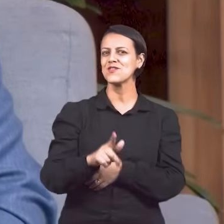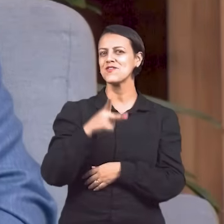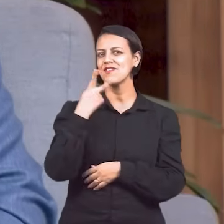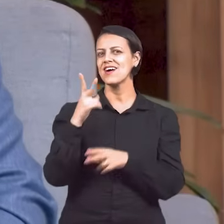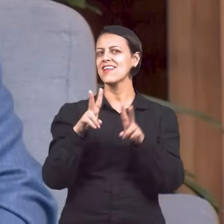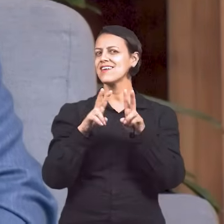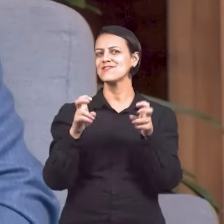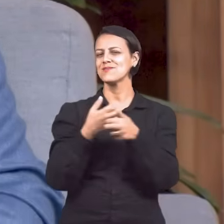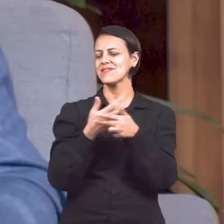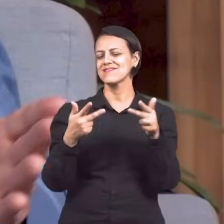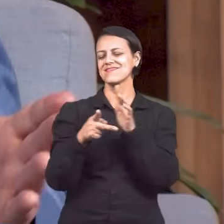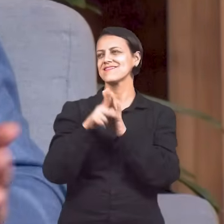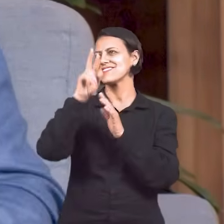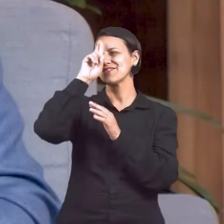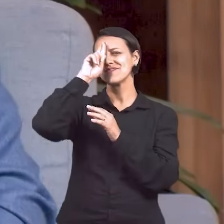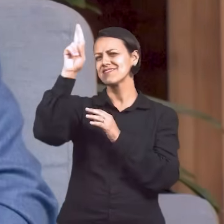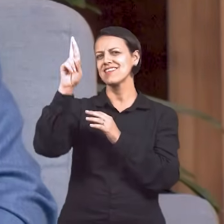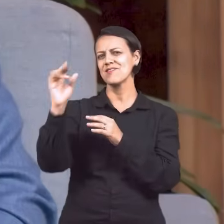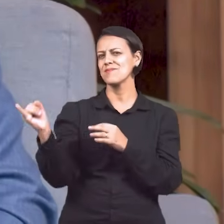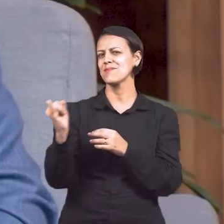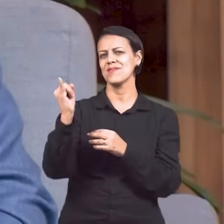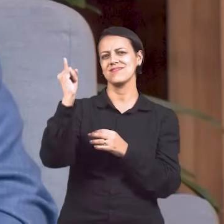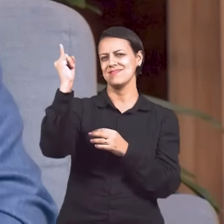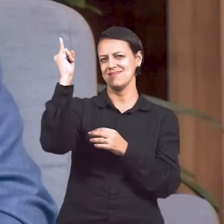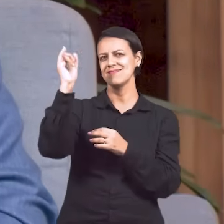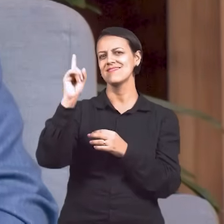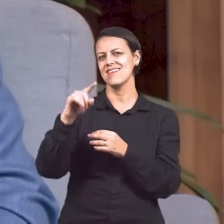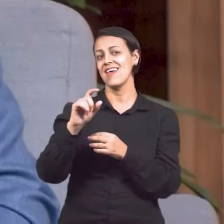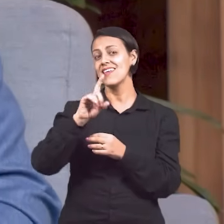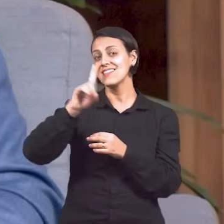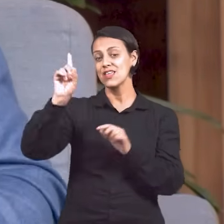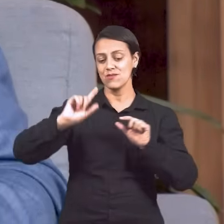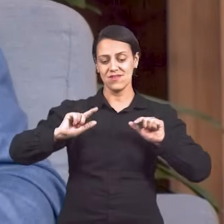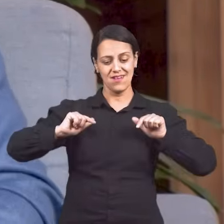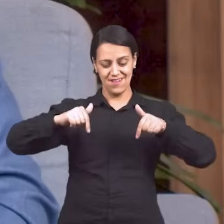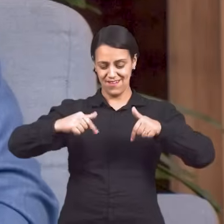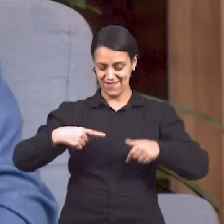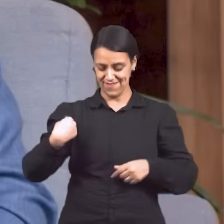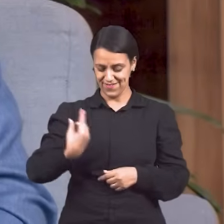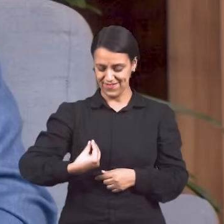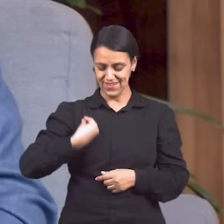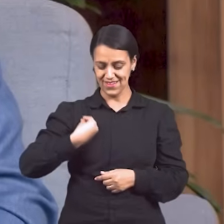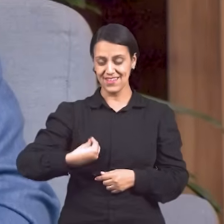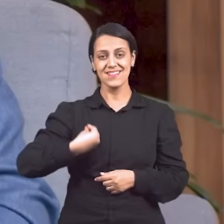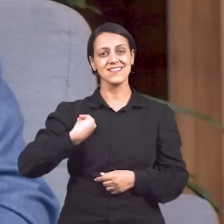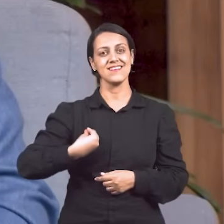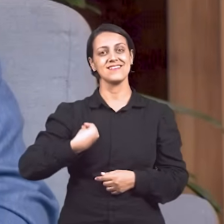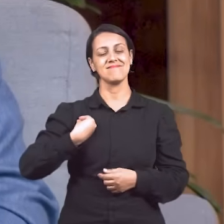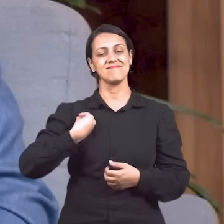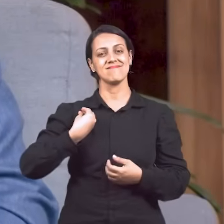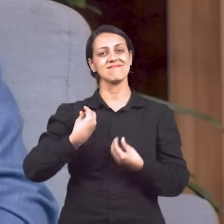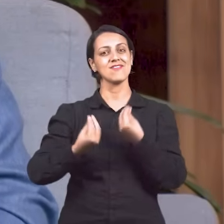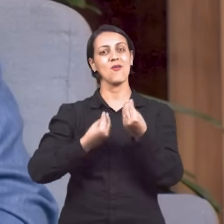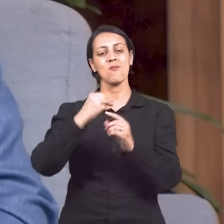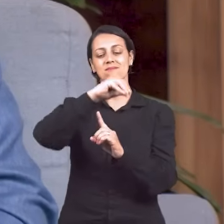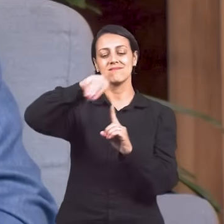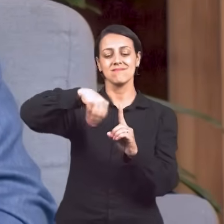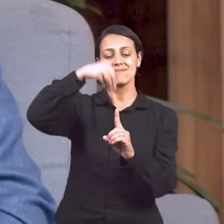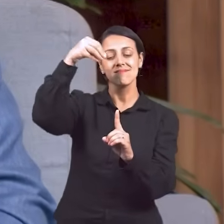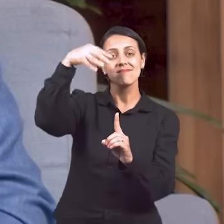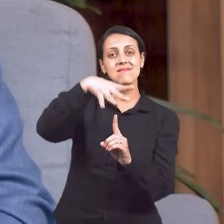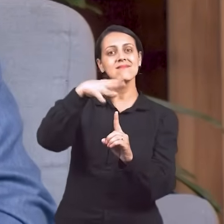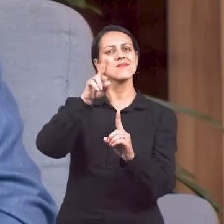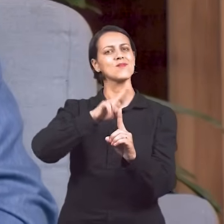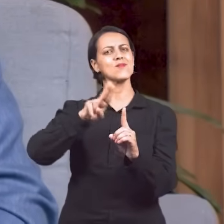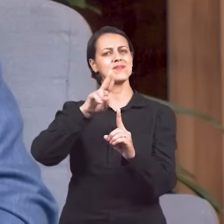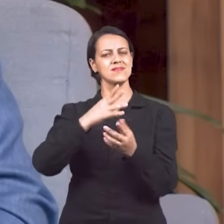aqui das coisas do Senhor, do que nos interessa, que é o Deus agindo na nossa vida e principalmente quando nós usamos recursos